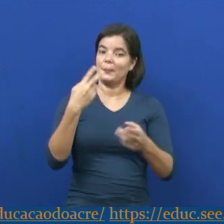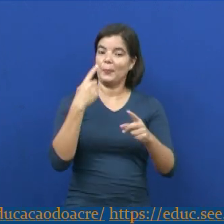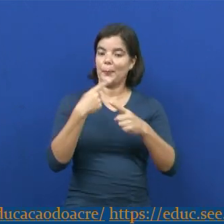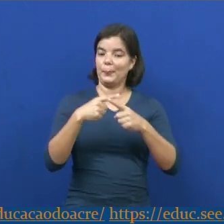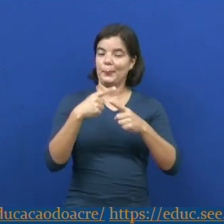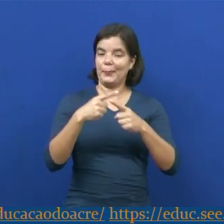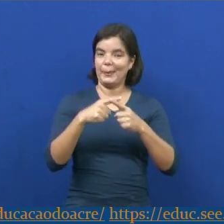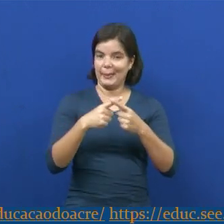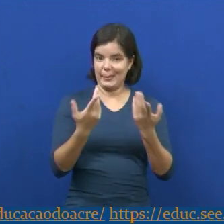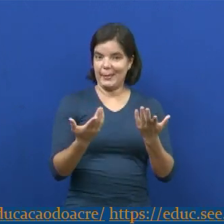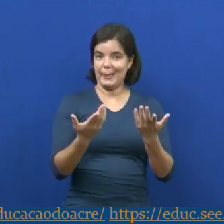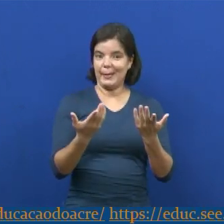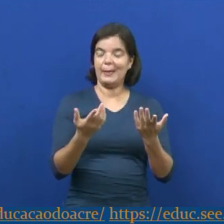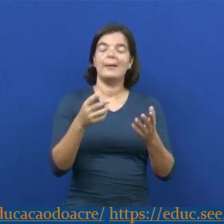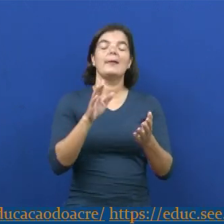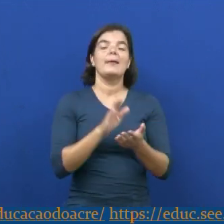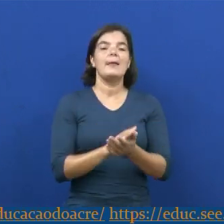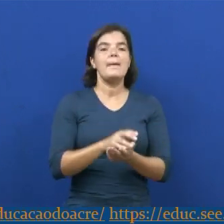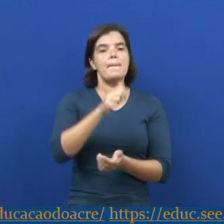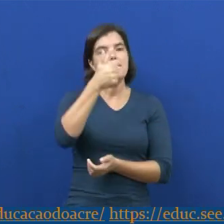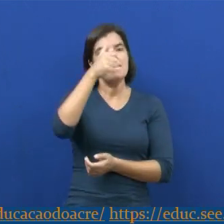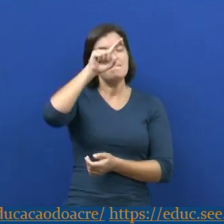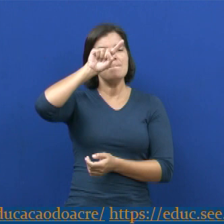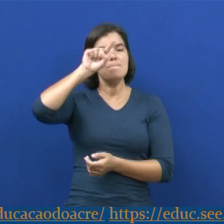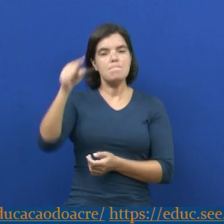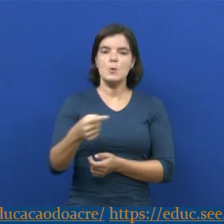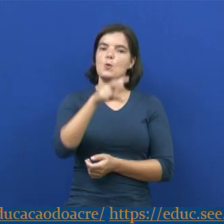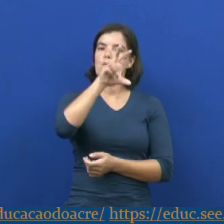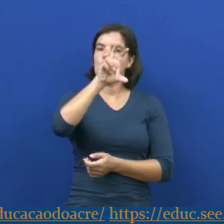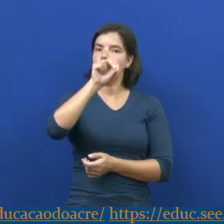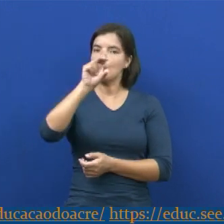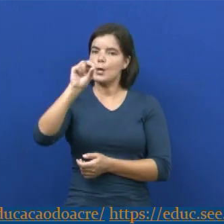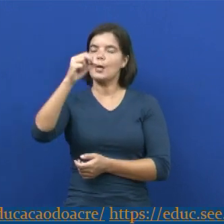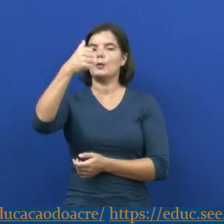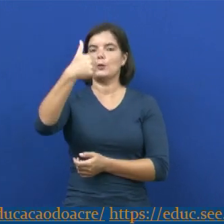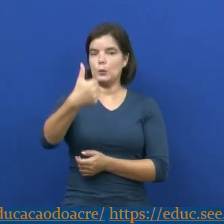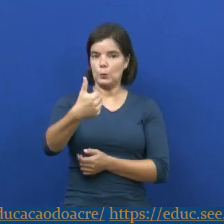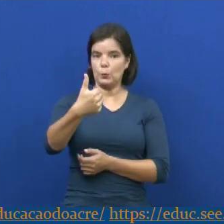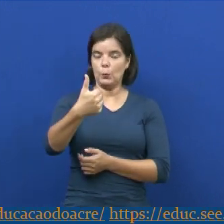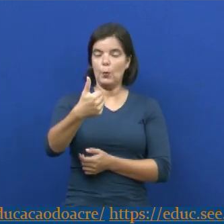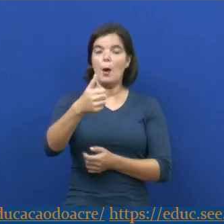que continente americano? Porque em 1501, Américo